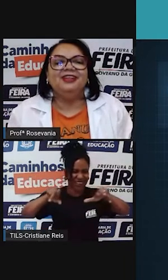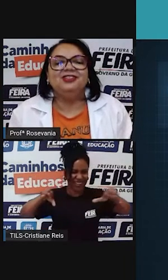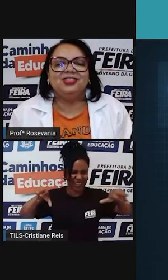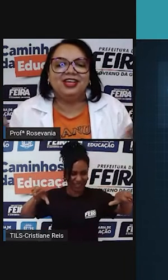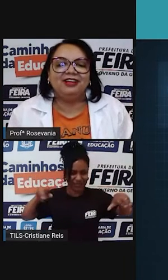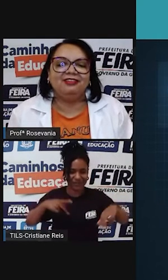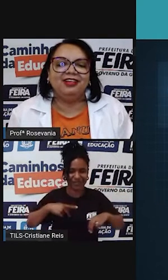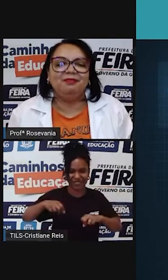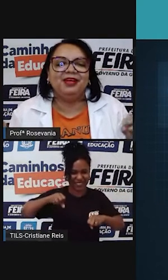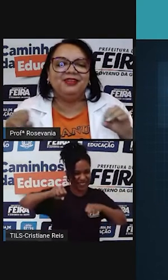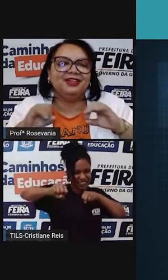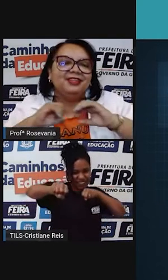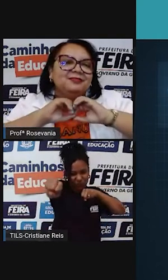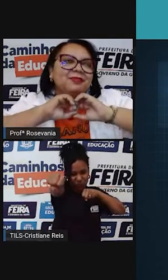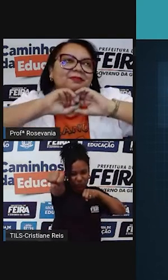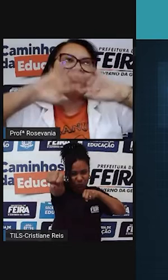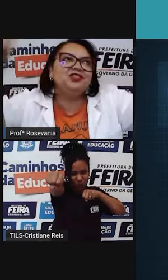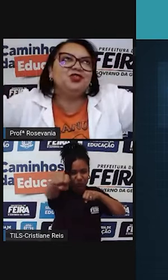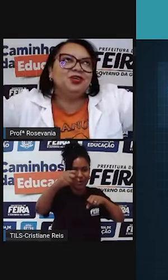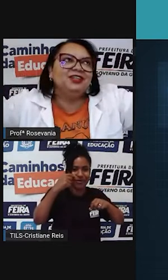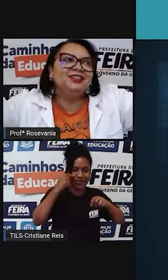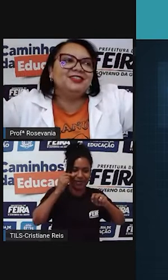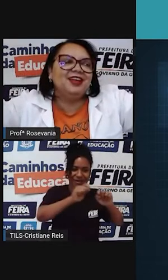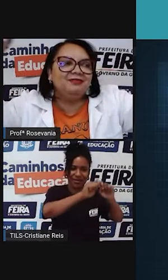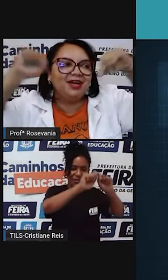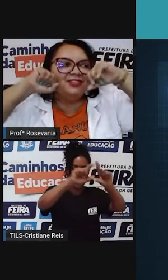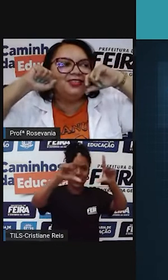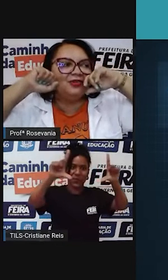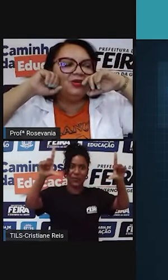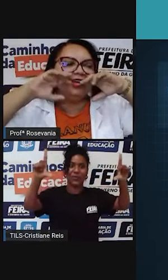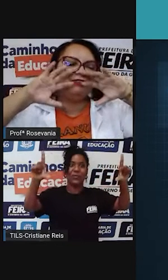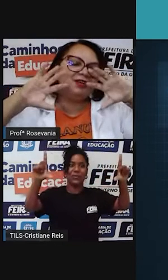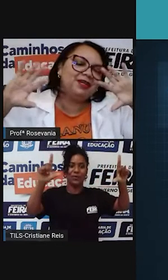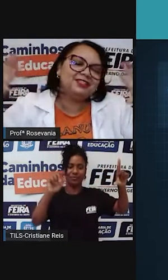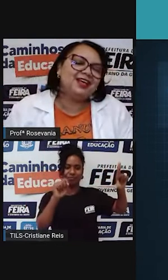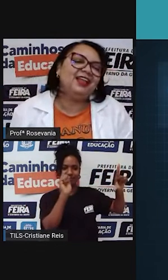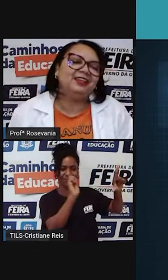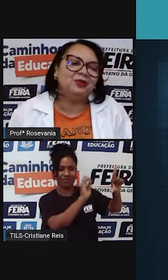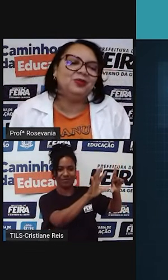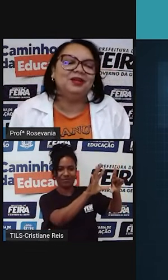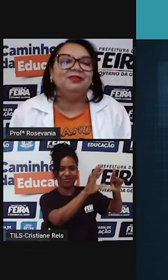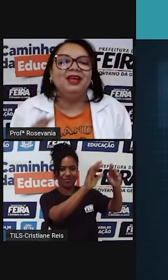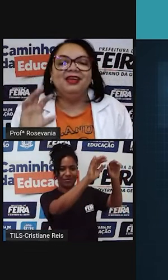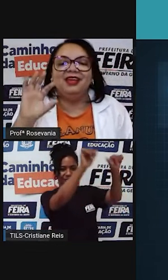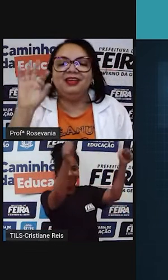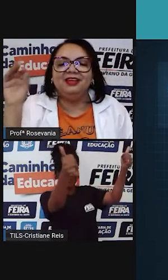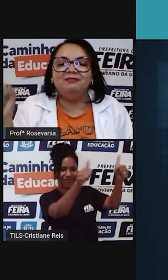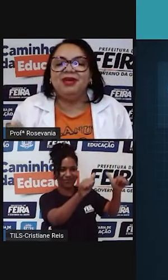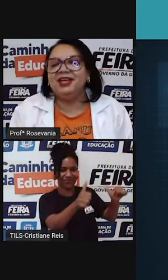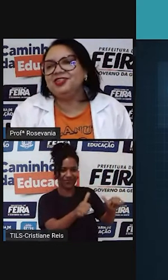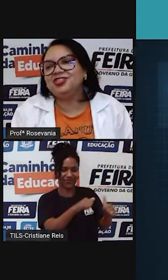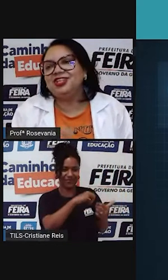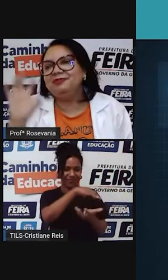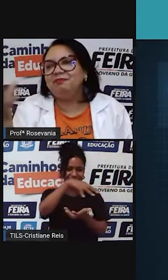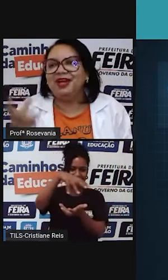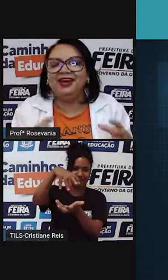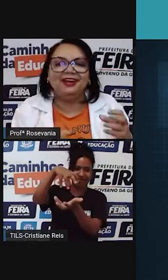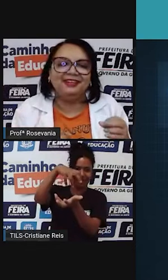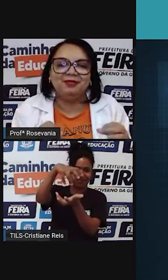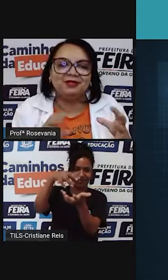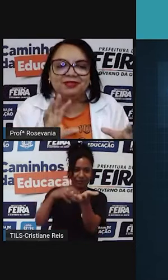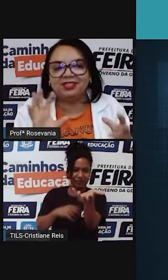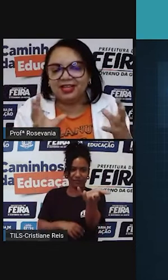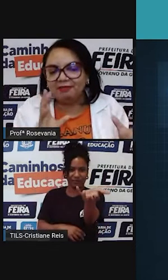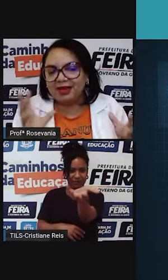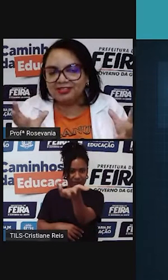Stark direto, né, pegando aqueles mapas e jogando assim a imagem, né, holográfica para a sala toda. E aí ele mexe, ele